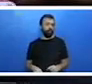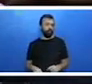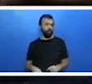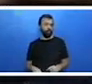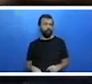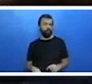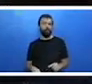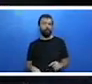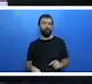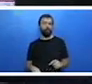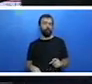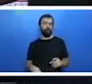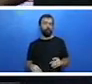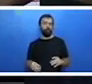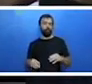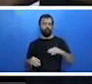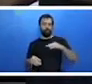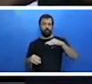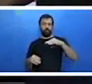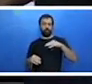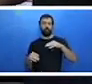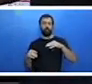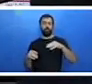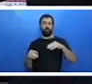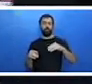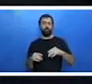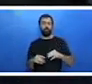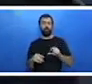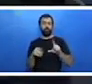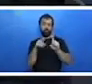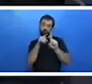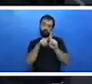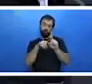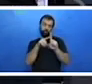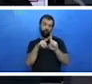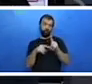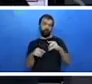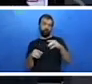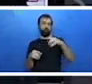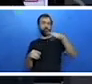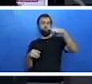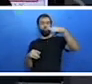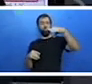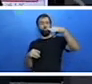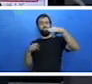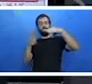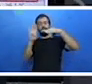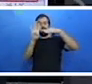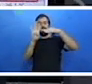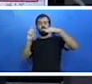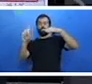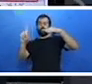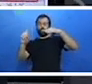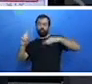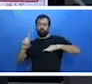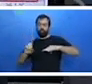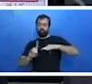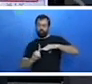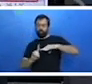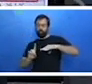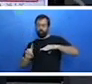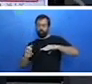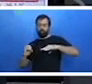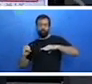Essas temperaturas, elas são menores que 41. Elas estão entre o 40 e o 41. Elas estão